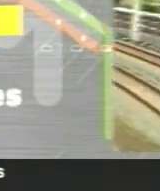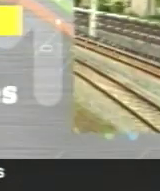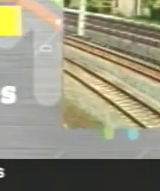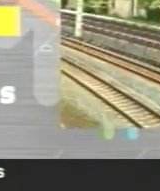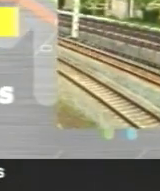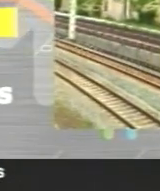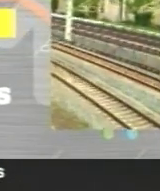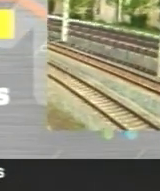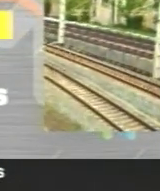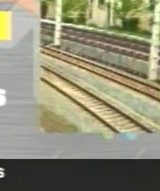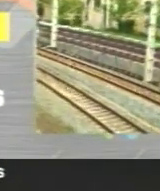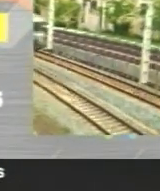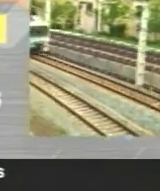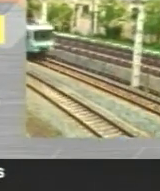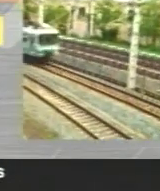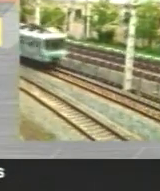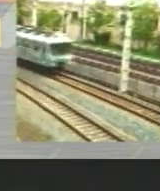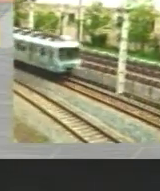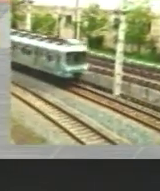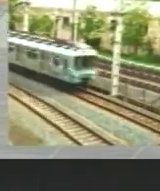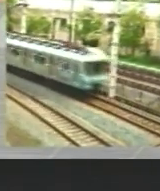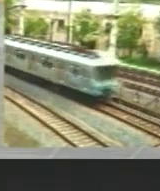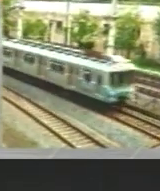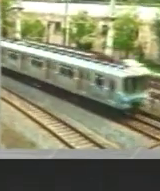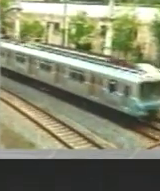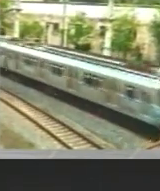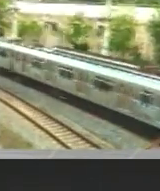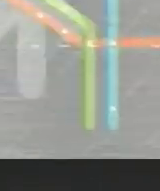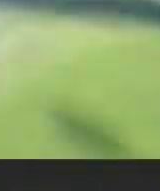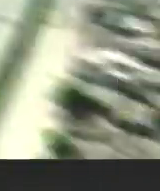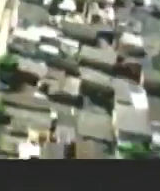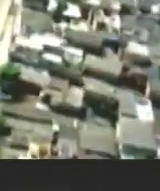PAC Mobilidade Grandes Cidades.